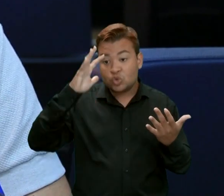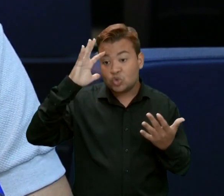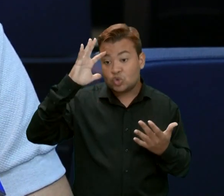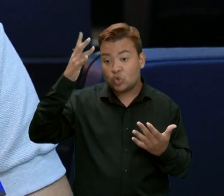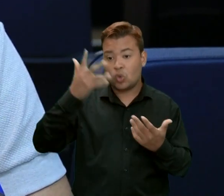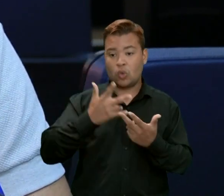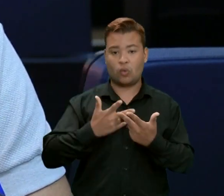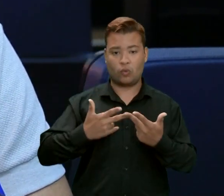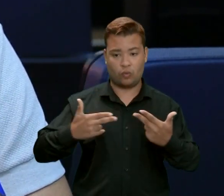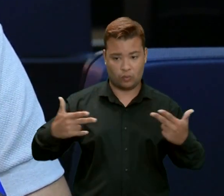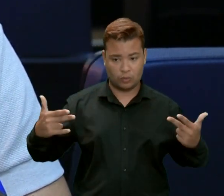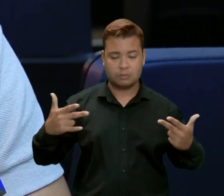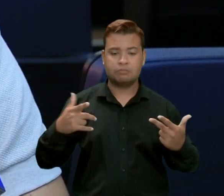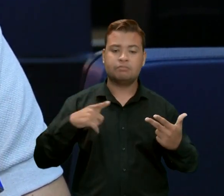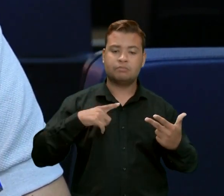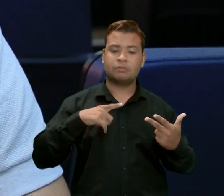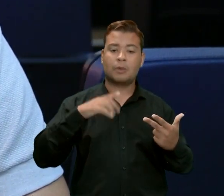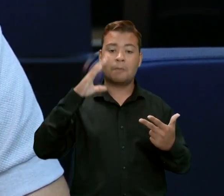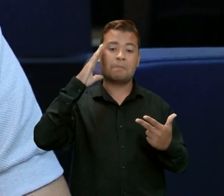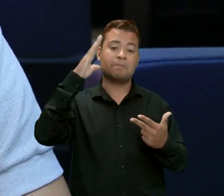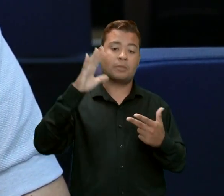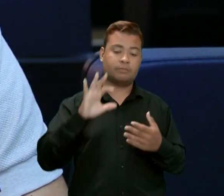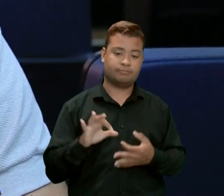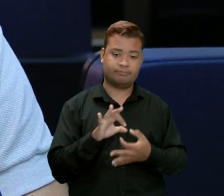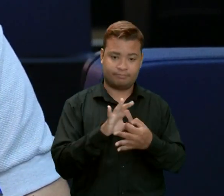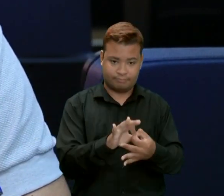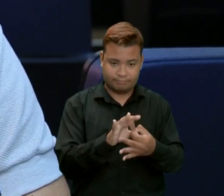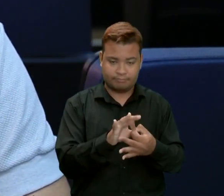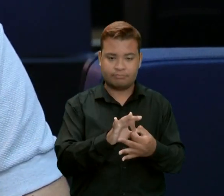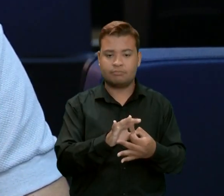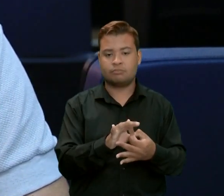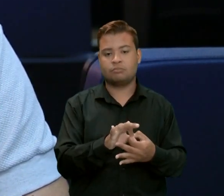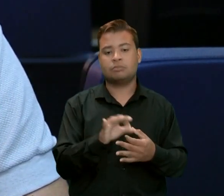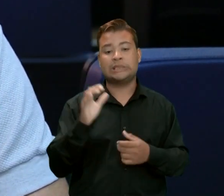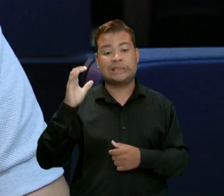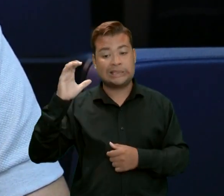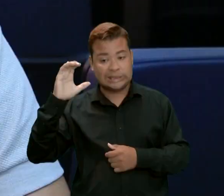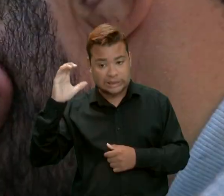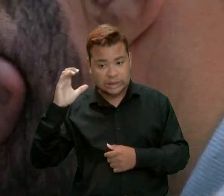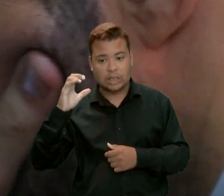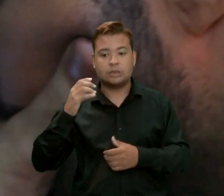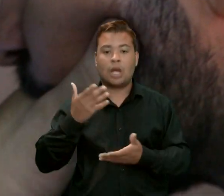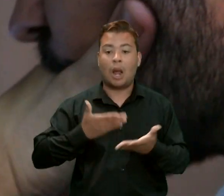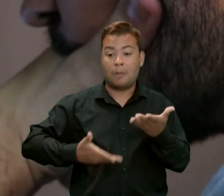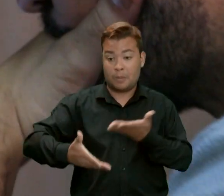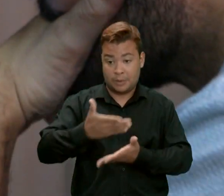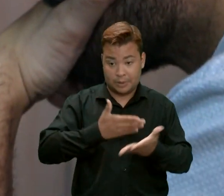soluções baseadas, amparadas em ciência aplicada.